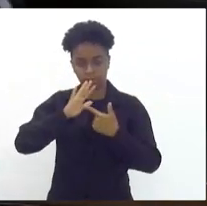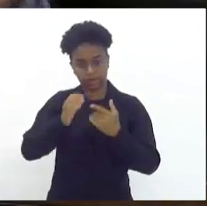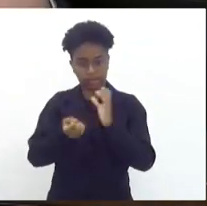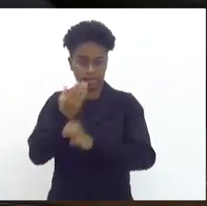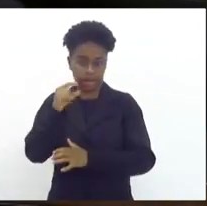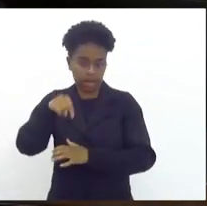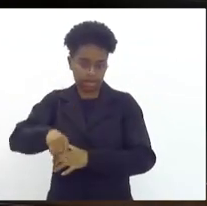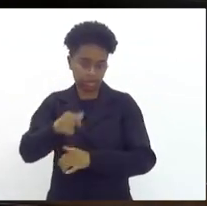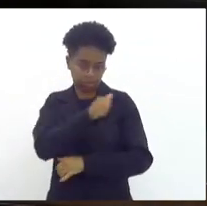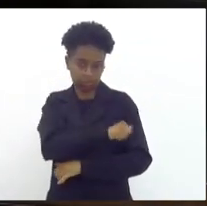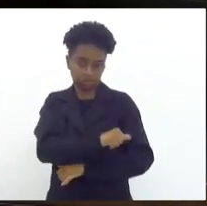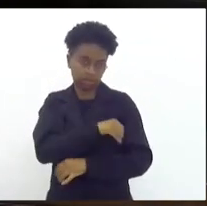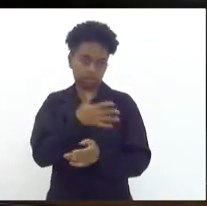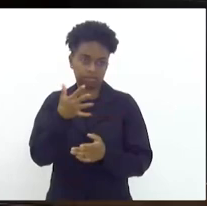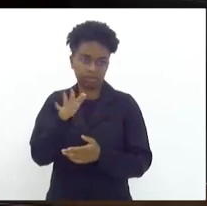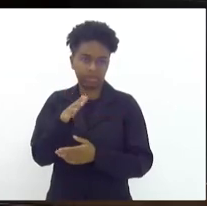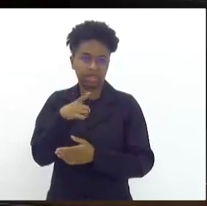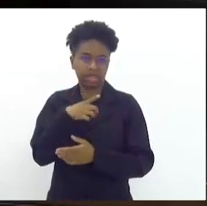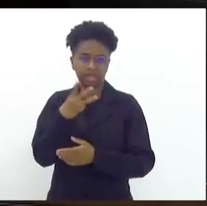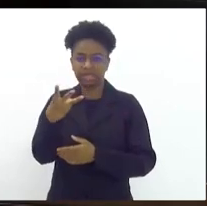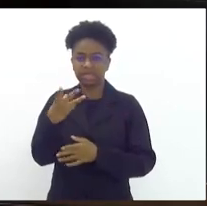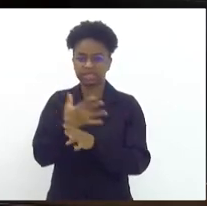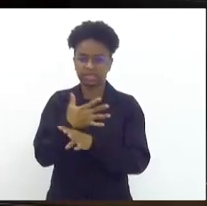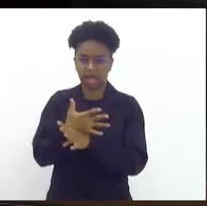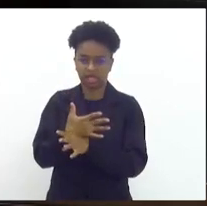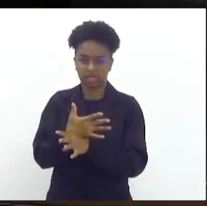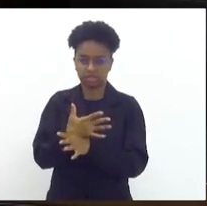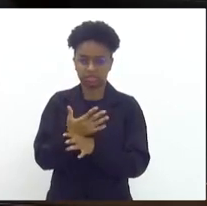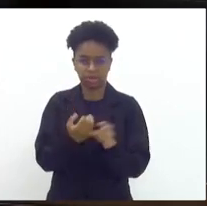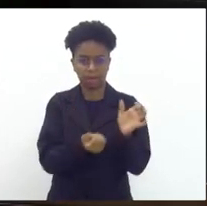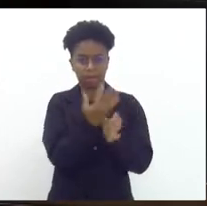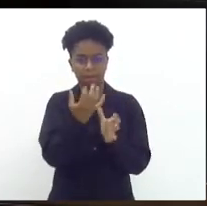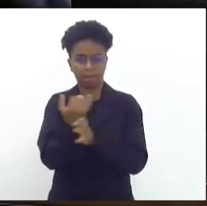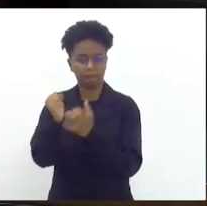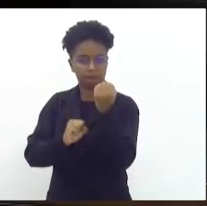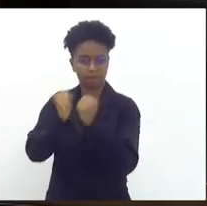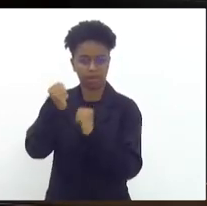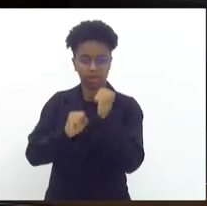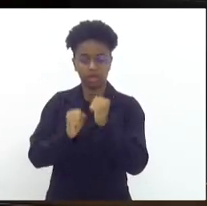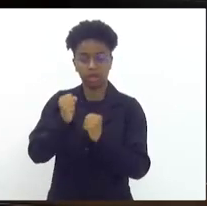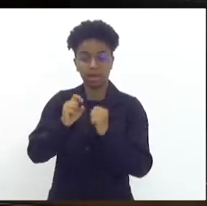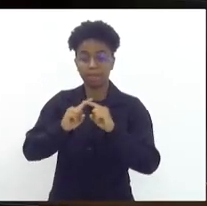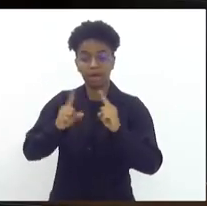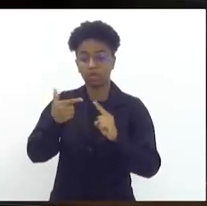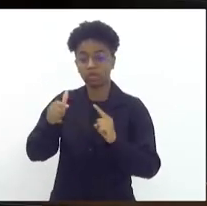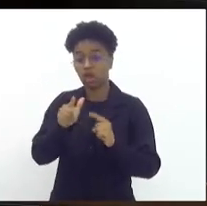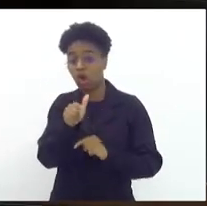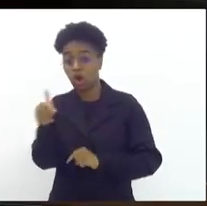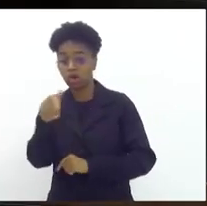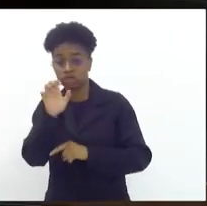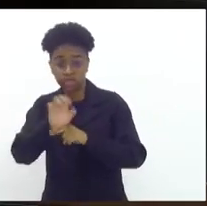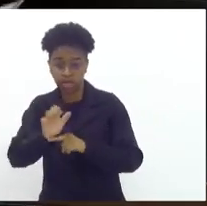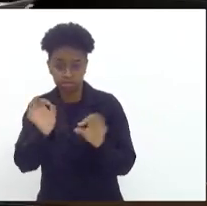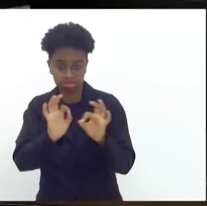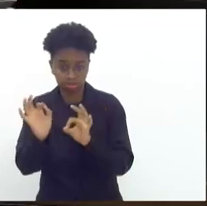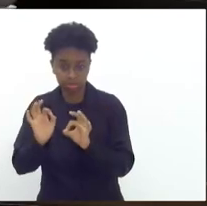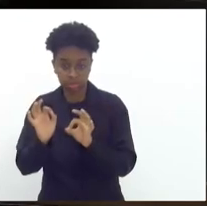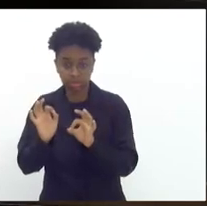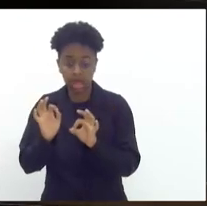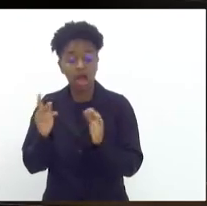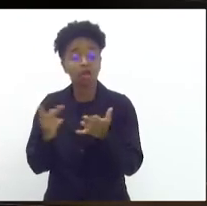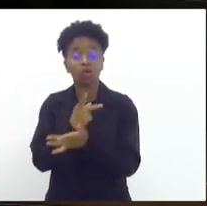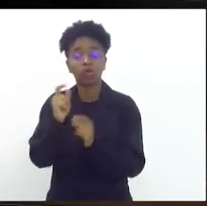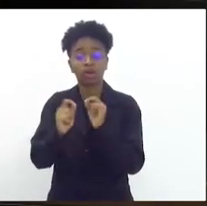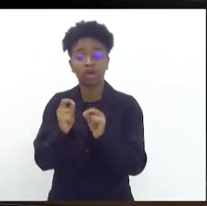cadeia produtiva dela tá em três municípios do Rio não passou por nenhum outro estado da federação sabe o que vai acontecer com a receita vai